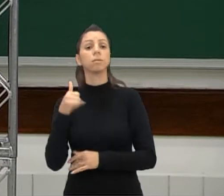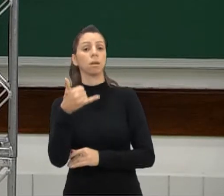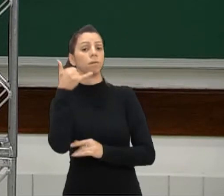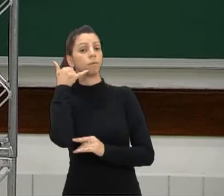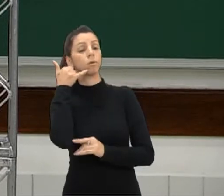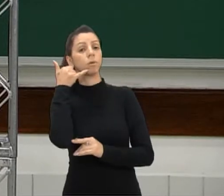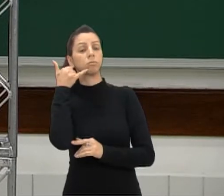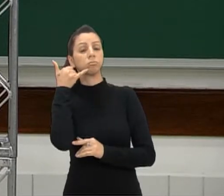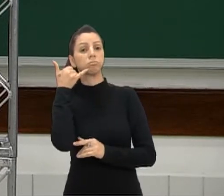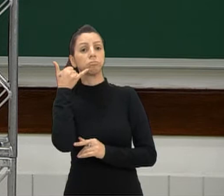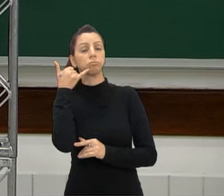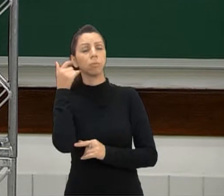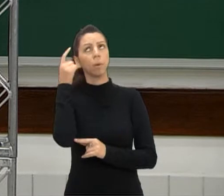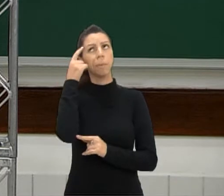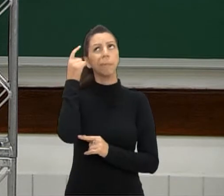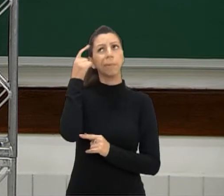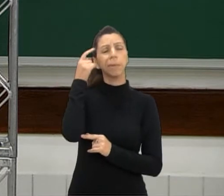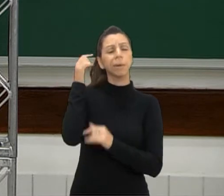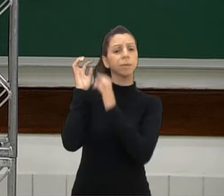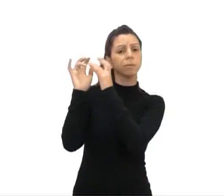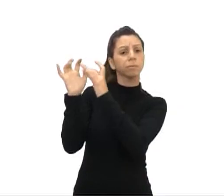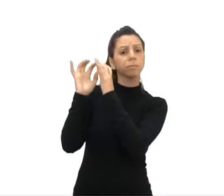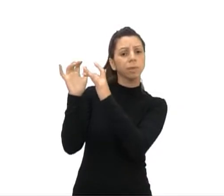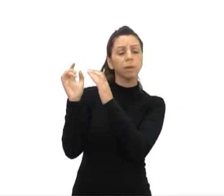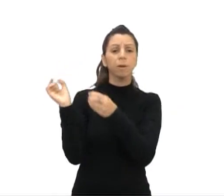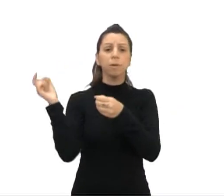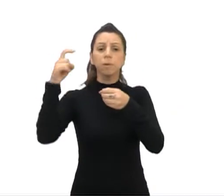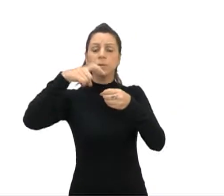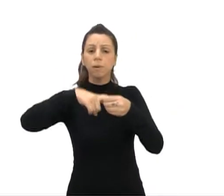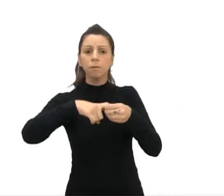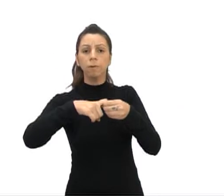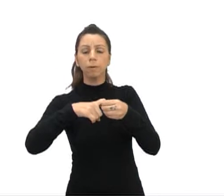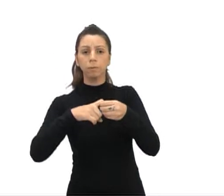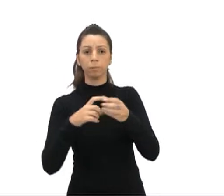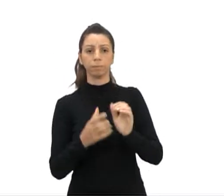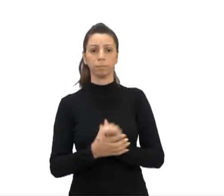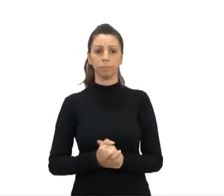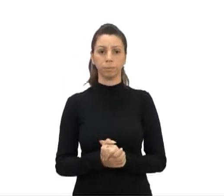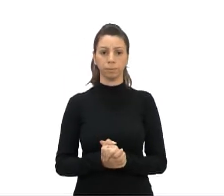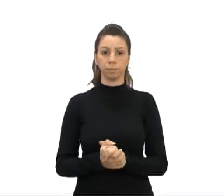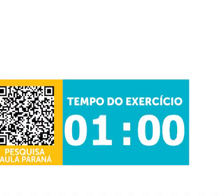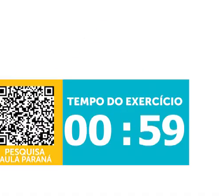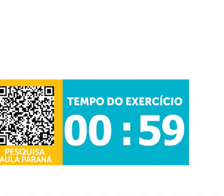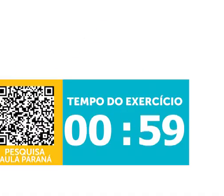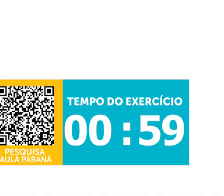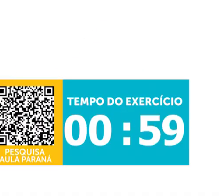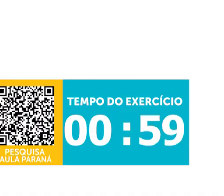exemplo? Pensa um pouquinho e eu já volto aqui para a gente refletir junto.